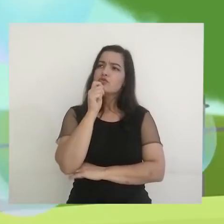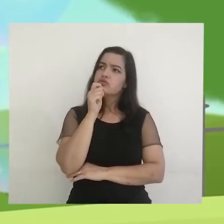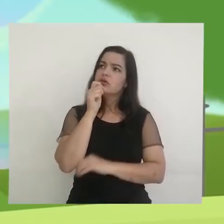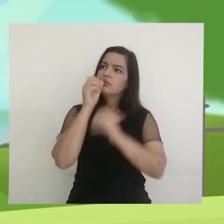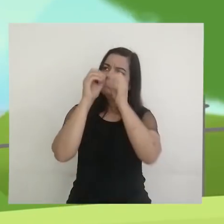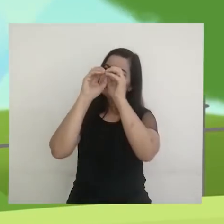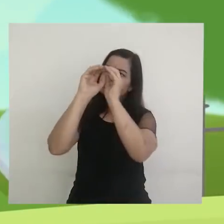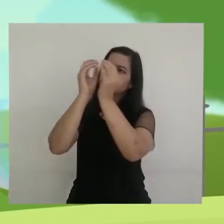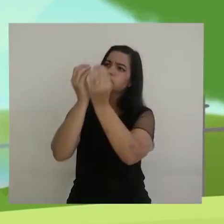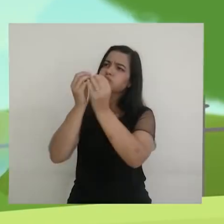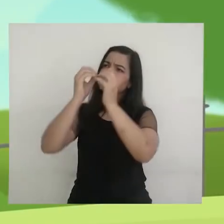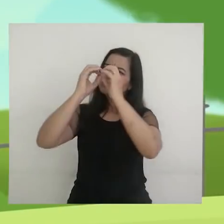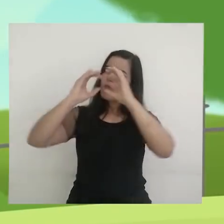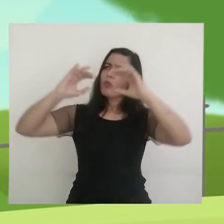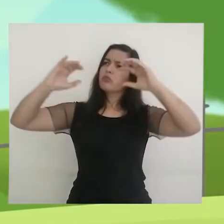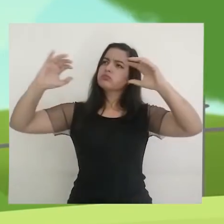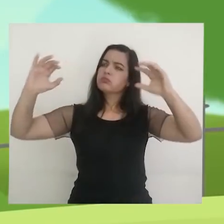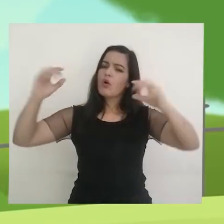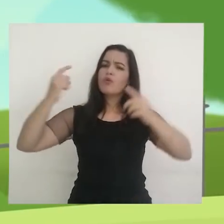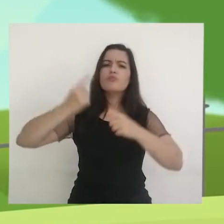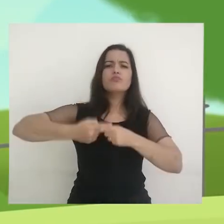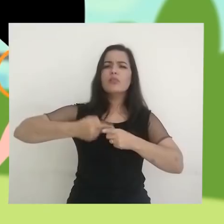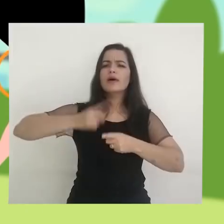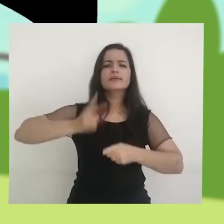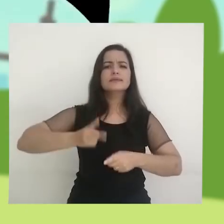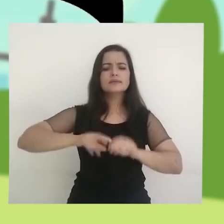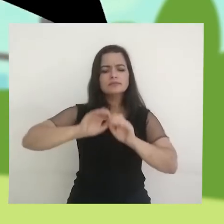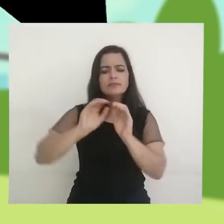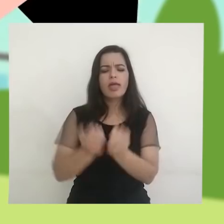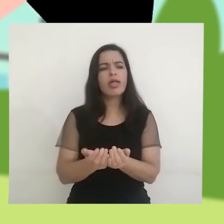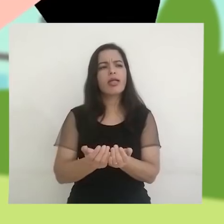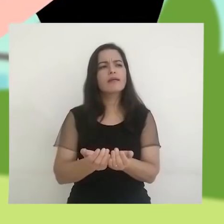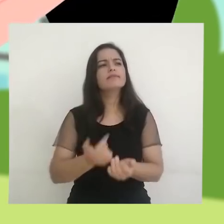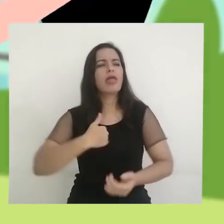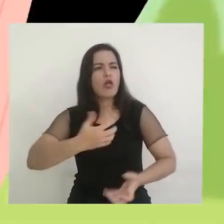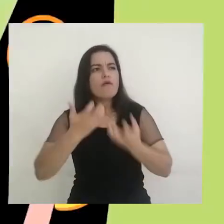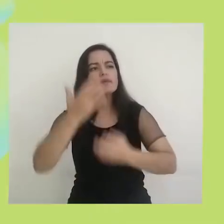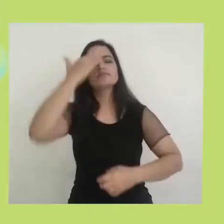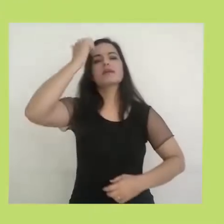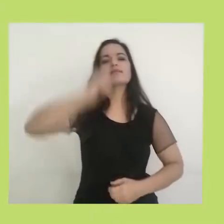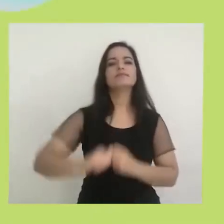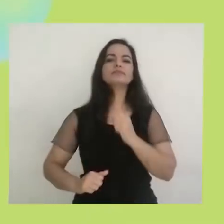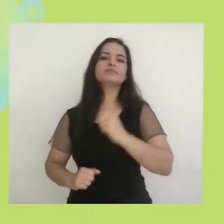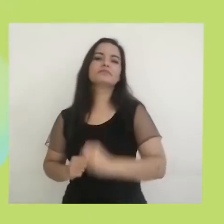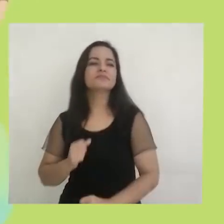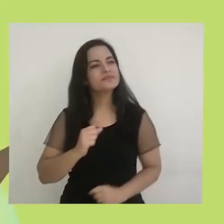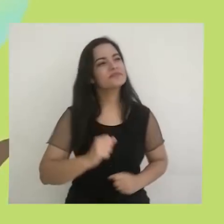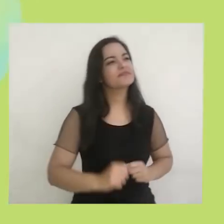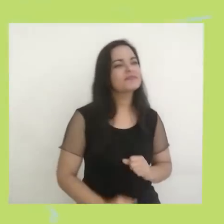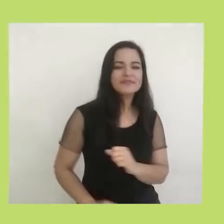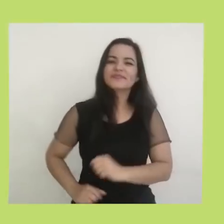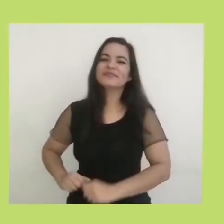Por que será que as bolhas de sabão são sempre redondas? Eu quero saber!